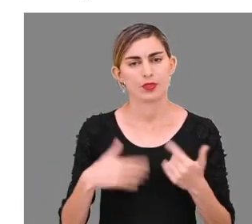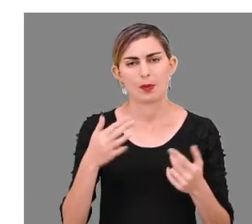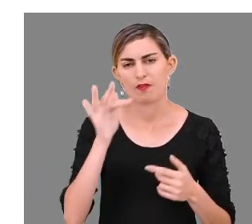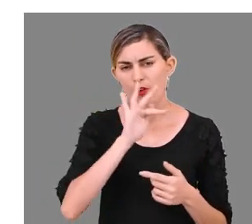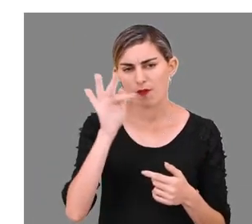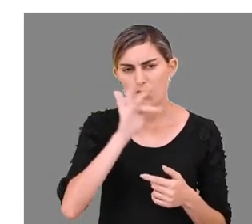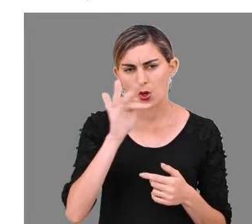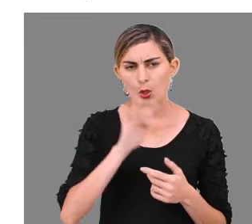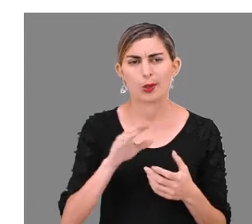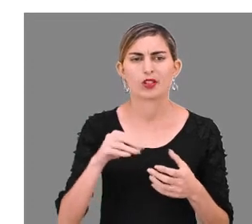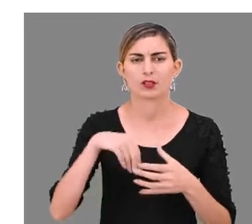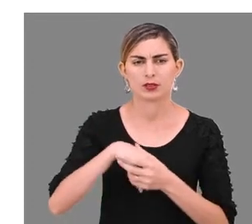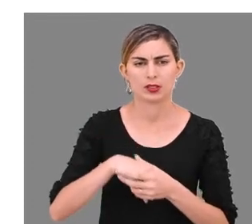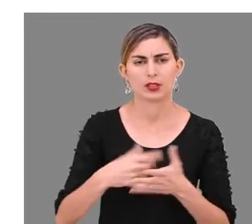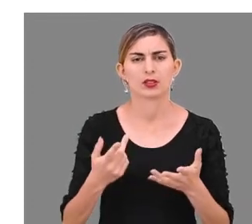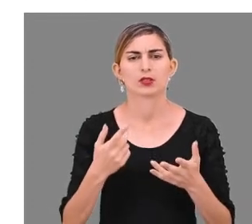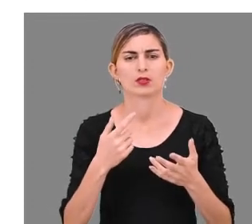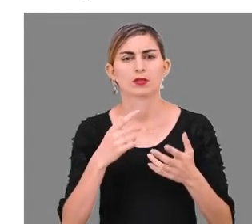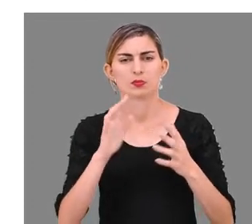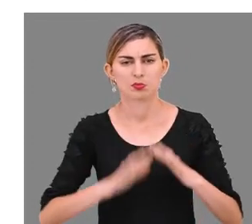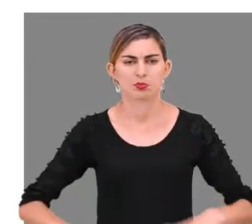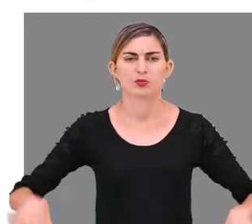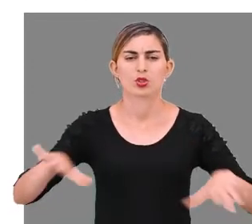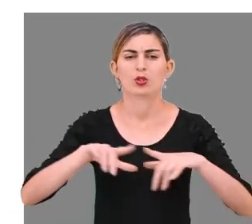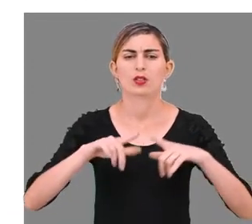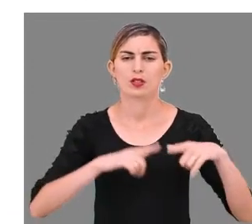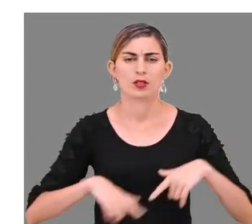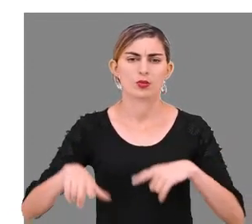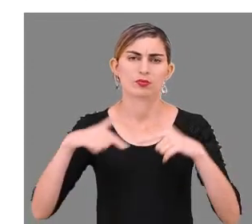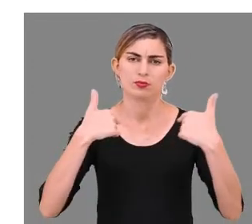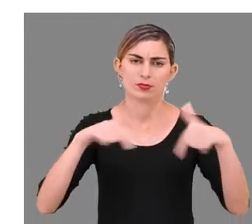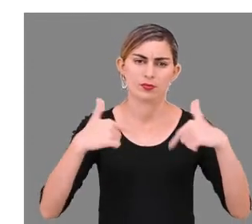As fofocas no ambiente de trabalho também,